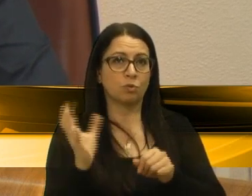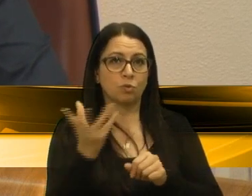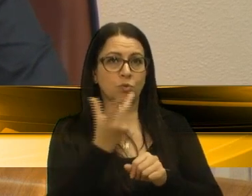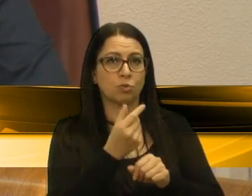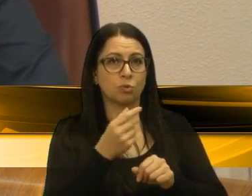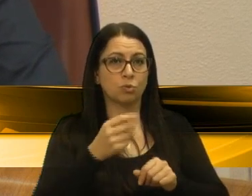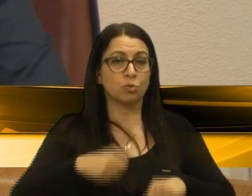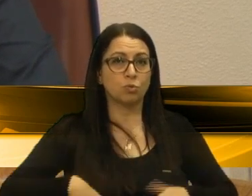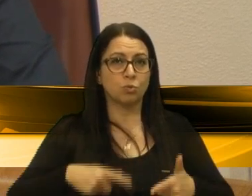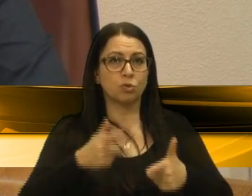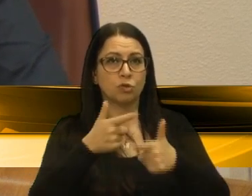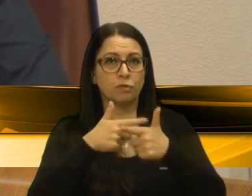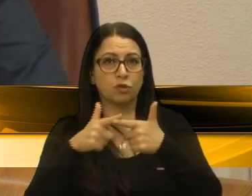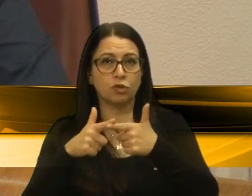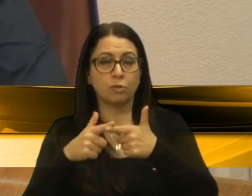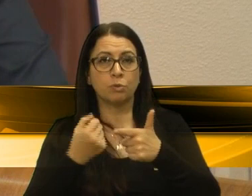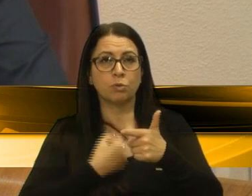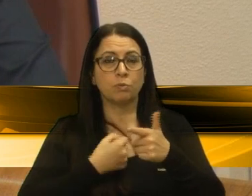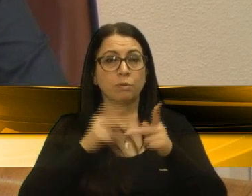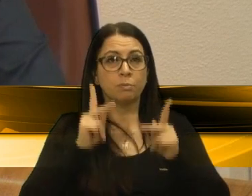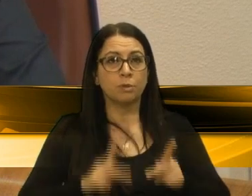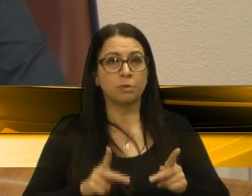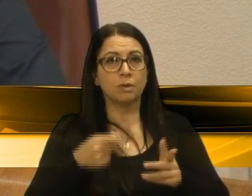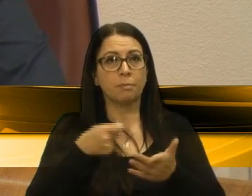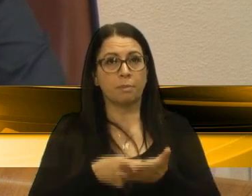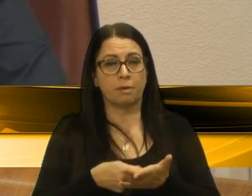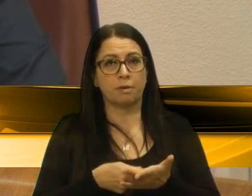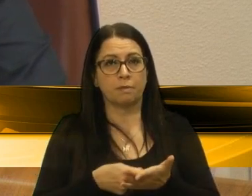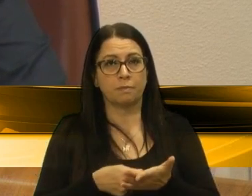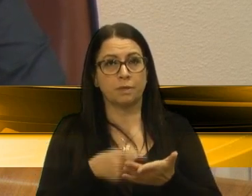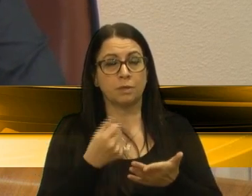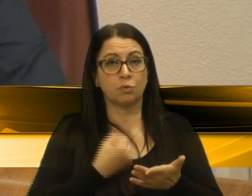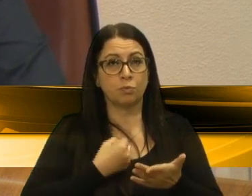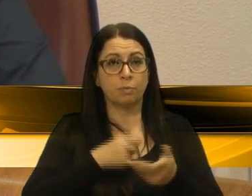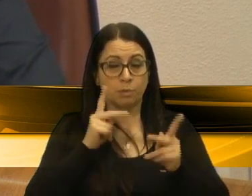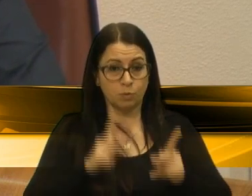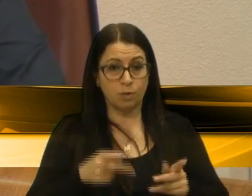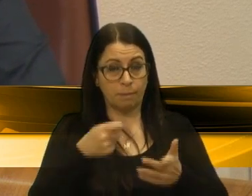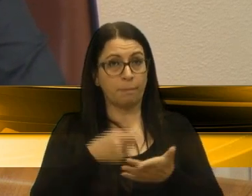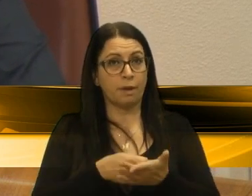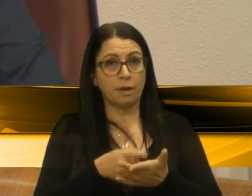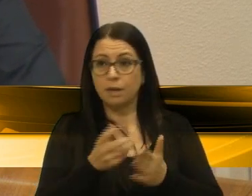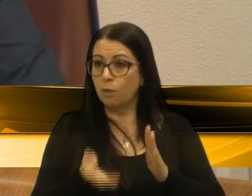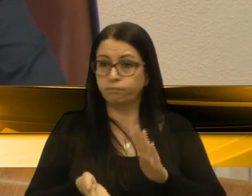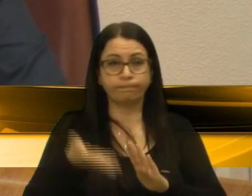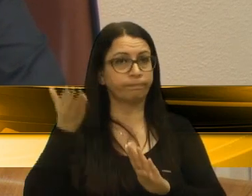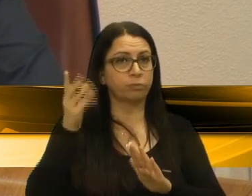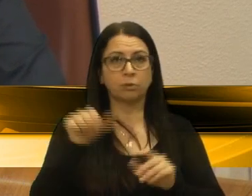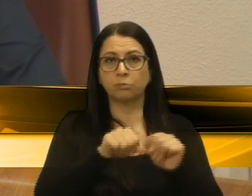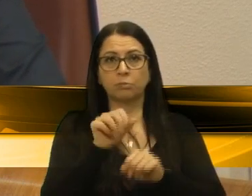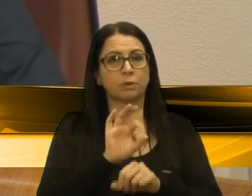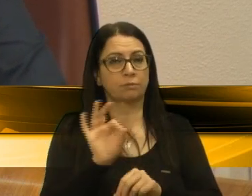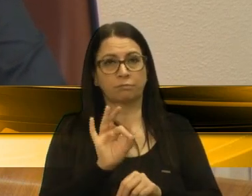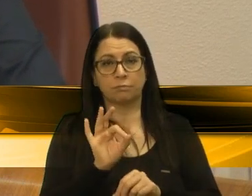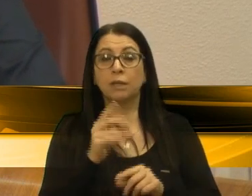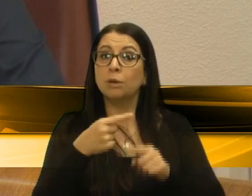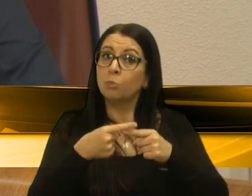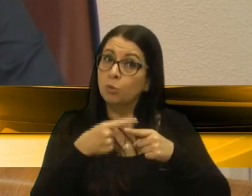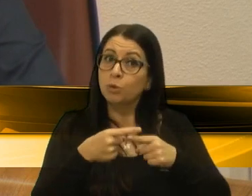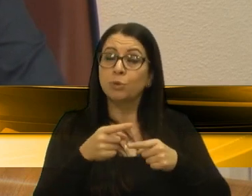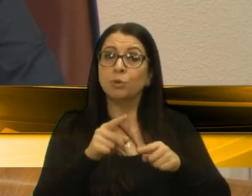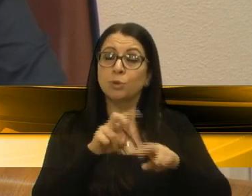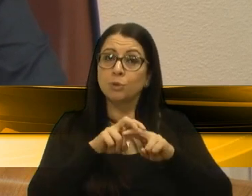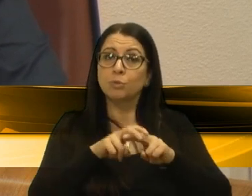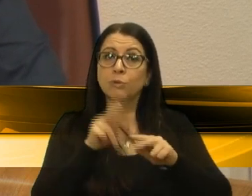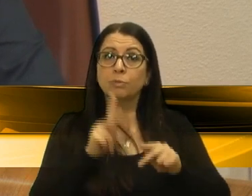custos dividido pelo número de passageiros pagantes. Então, se o número de passageiros pagantes não crescer, não muda nada. Por esse motivo, muitas cidades